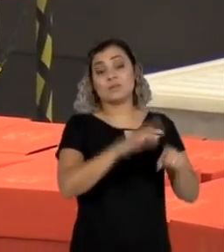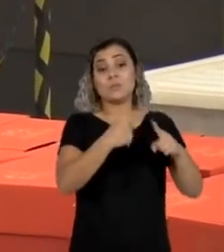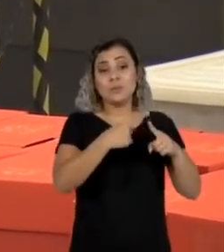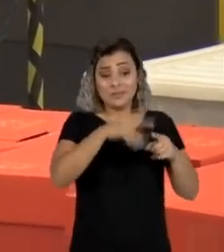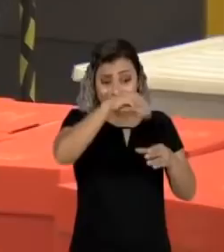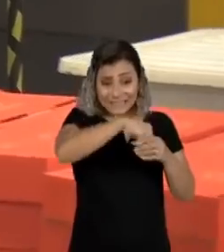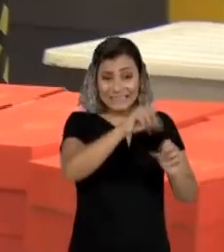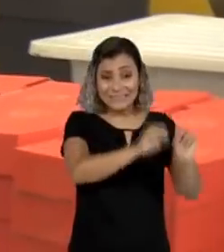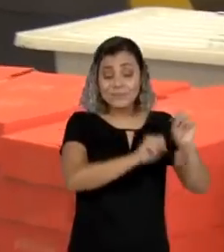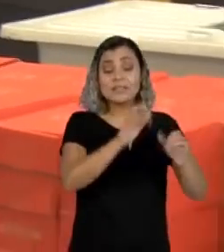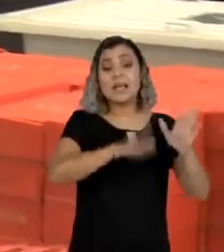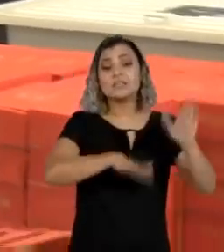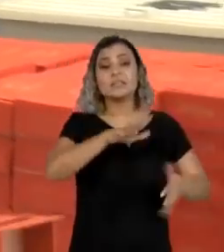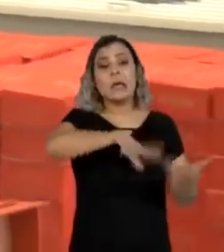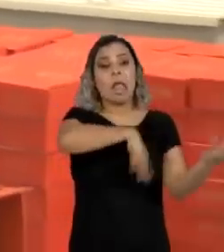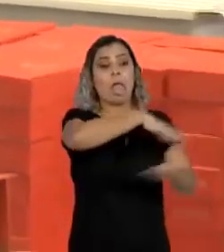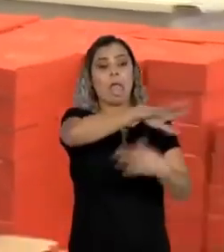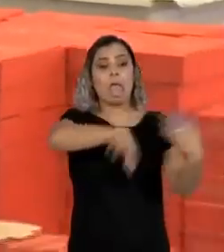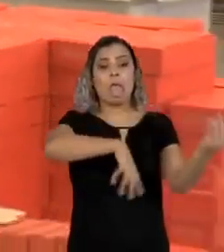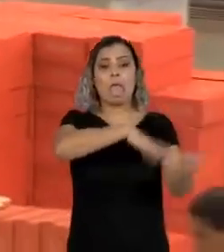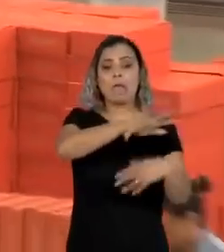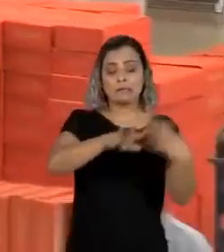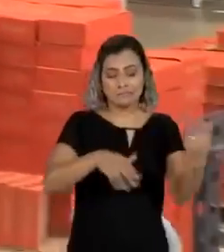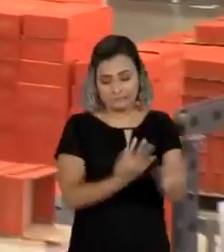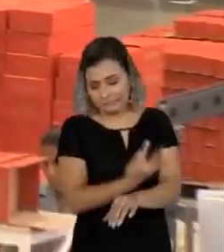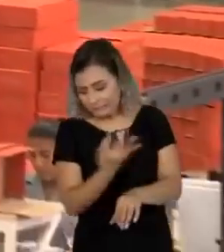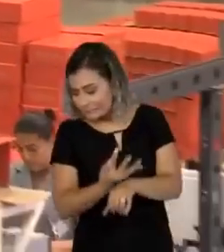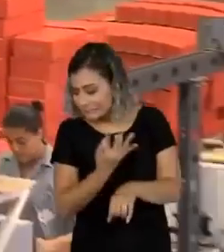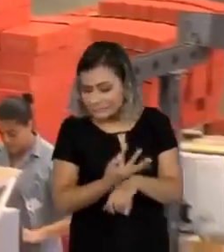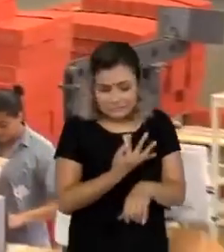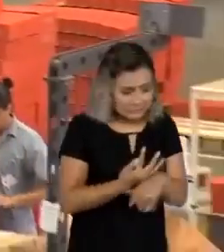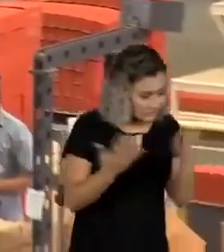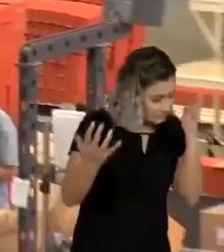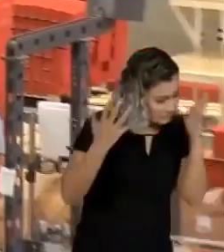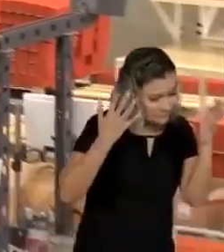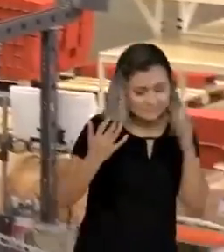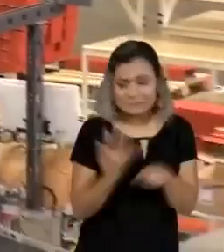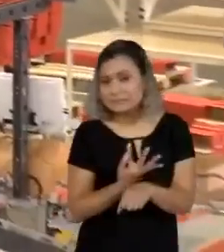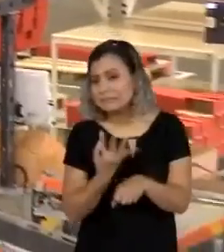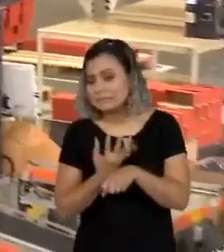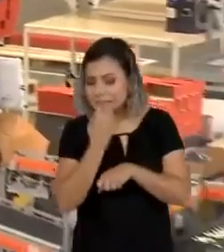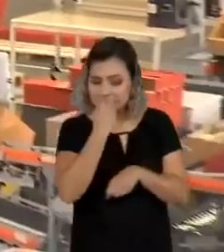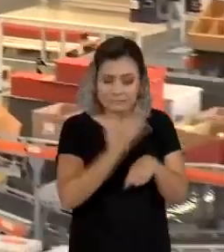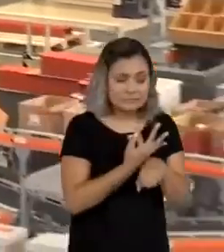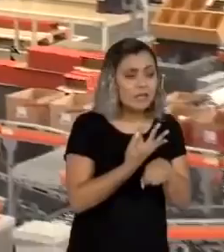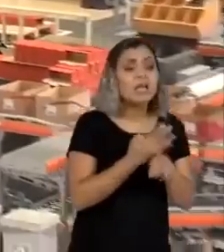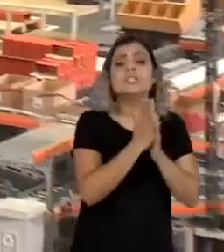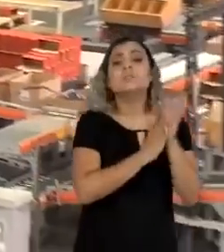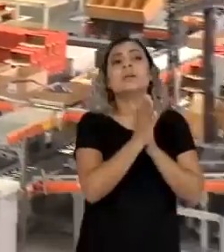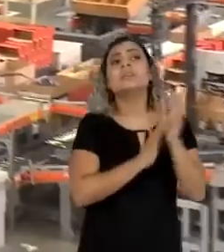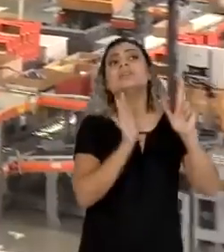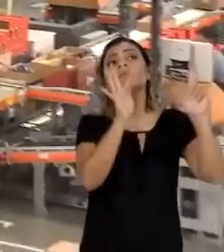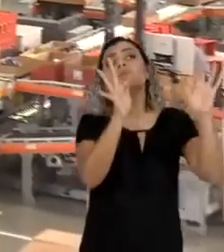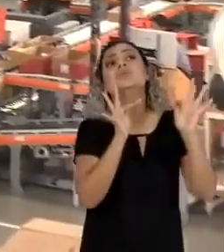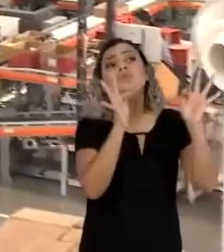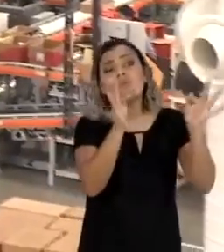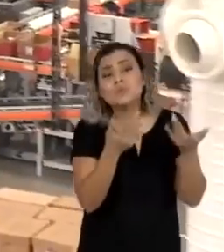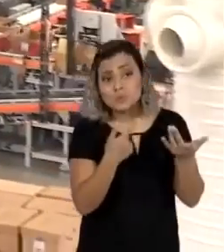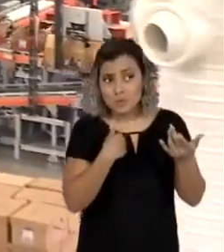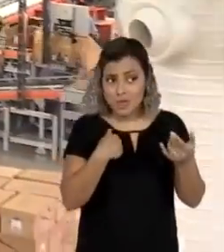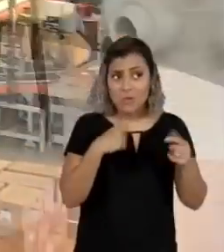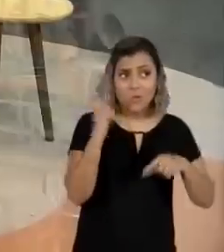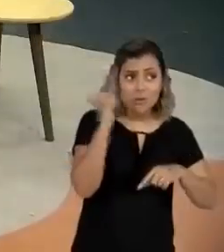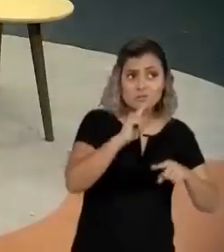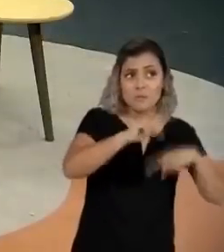né? E, naturalmente, quando você tem um ambiente muito confuso em relação a qual a expectativa, o que eu posso entregar, o que eu